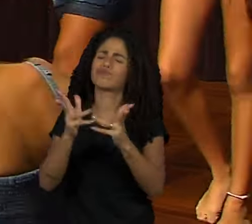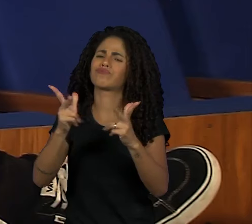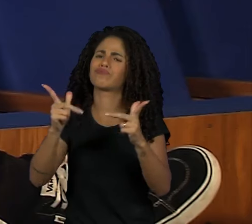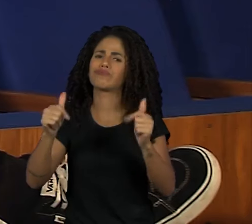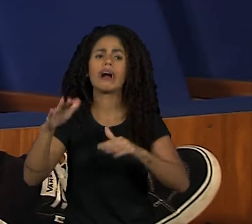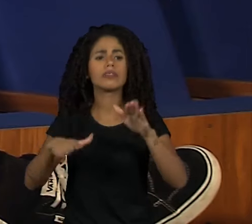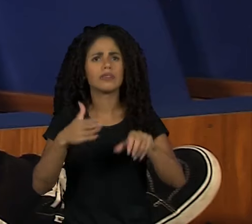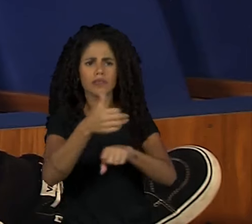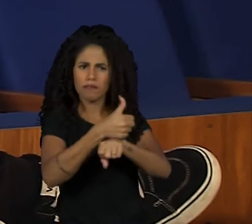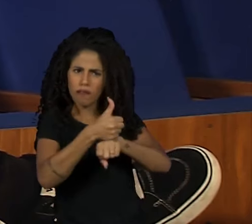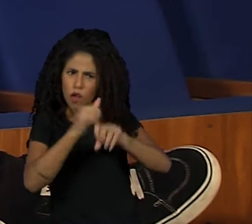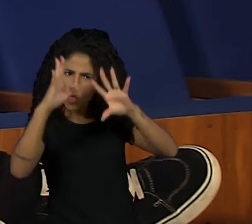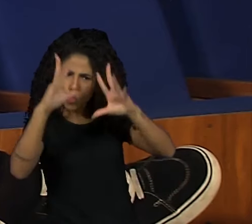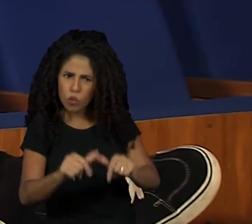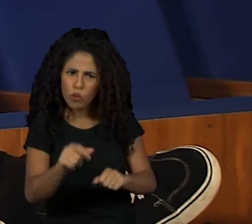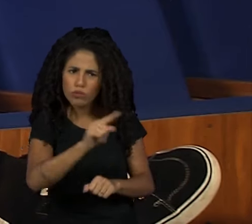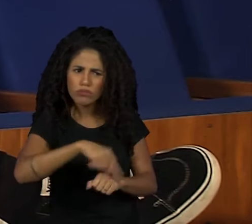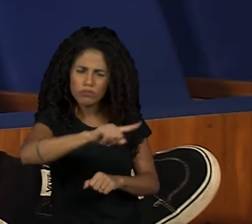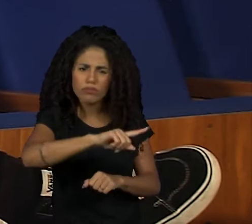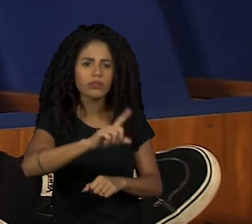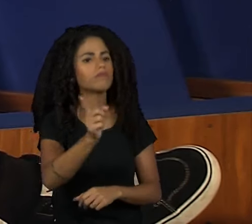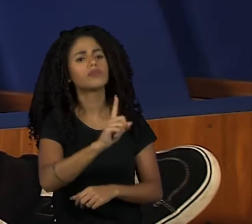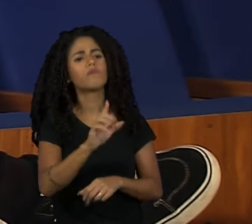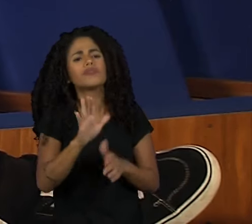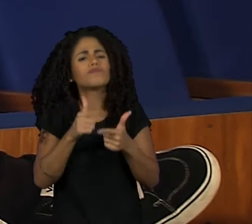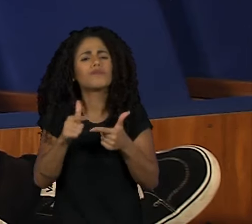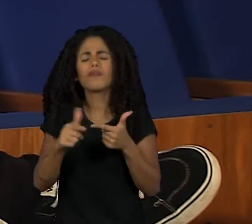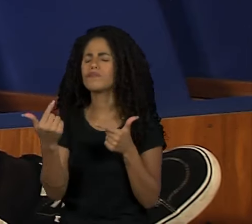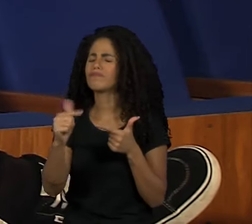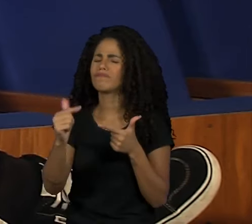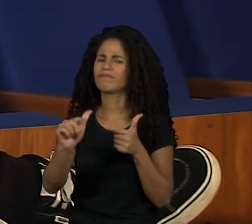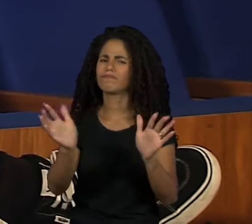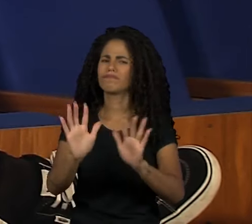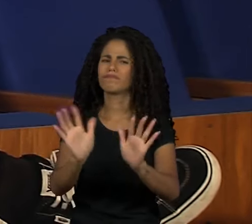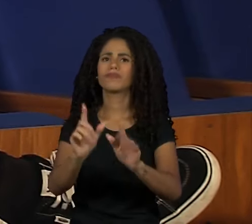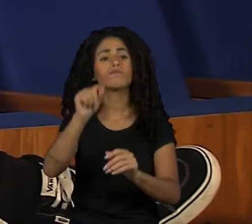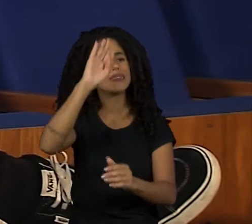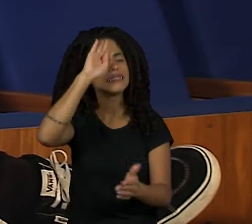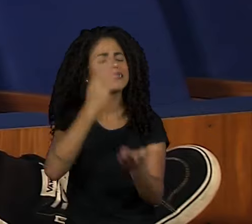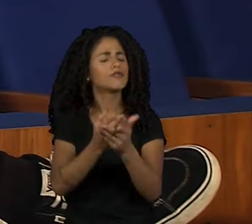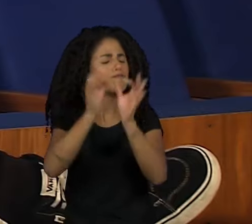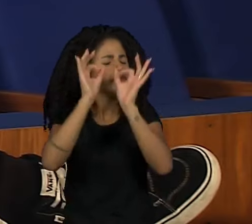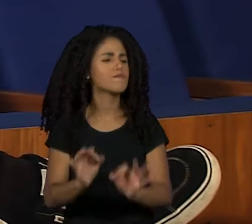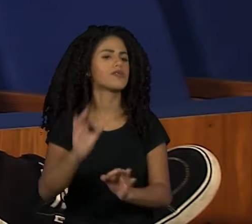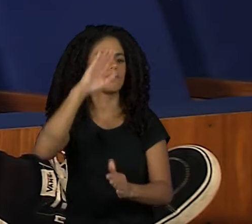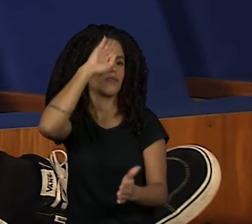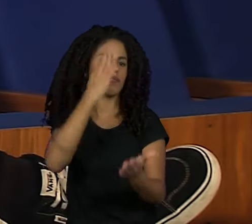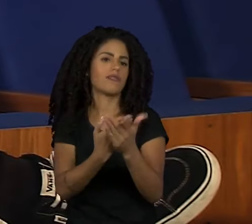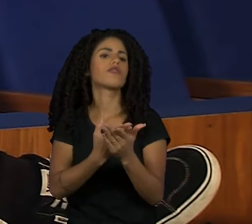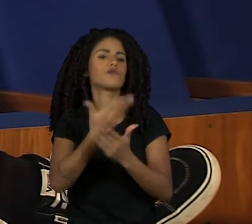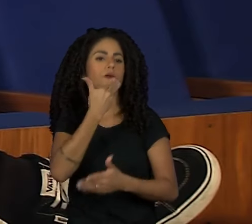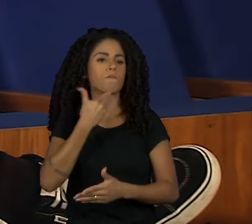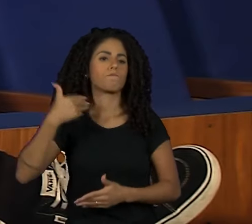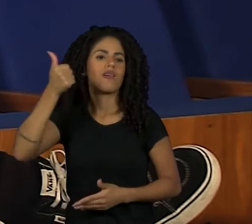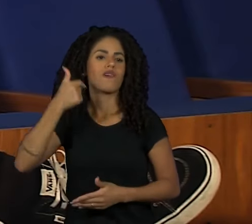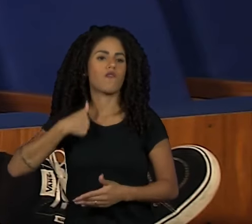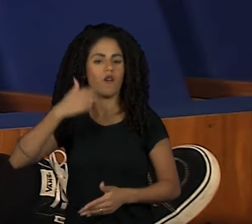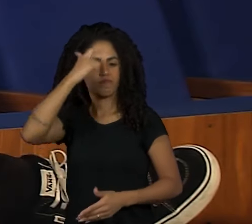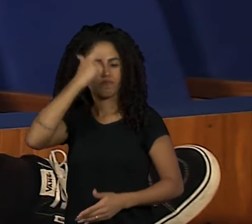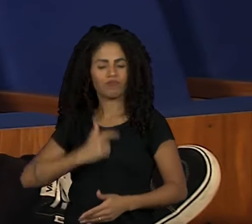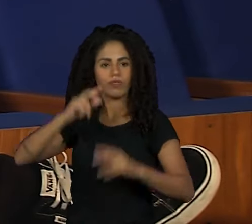profissionais, mas não tem problema. Assim, com certeza sairão melhores seres humanos.